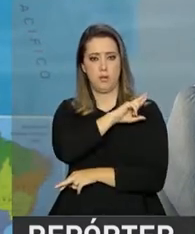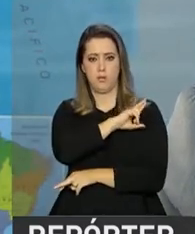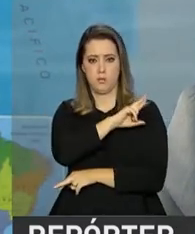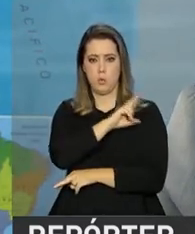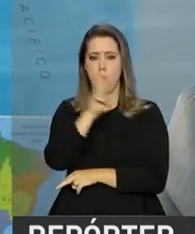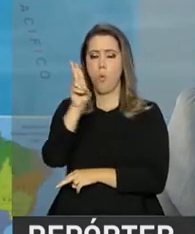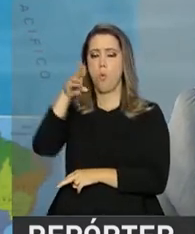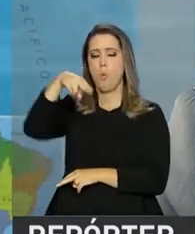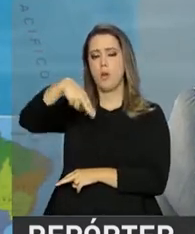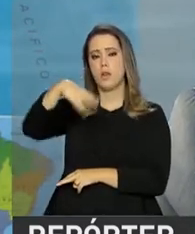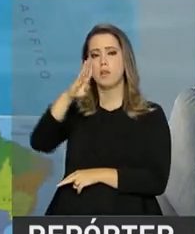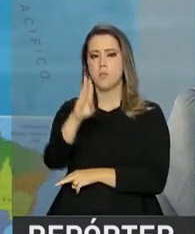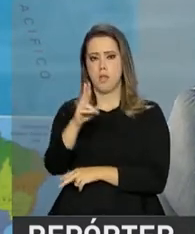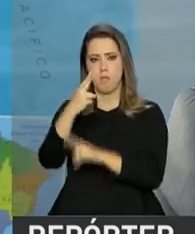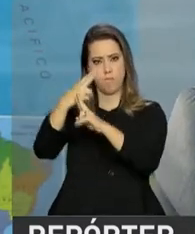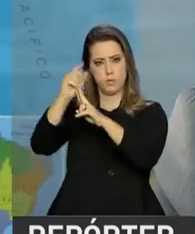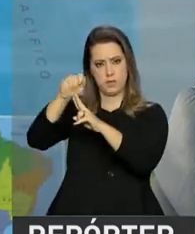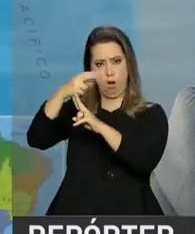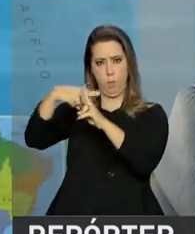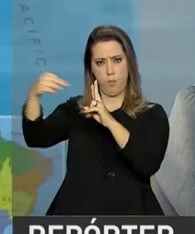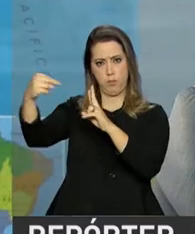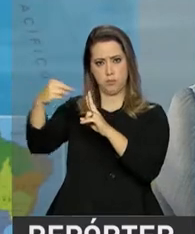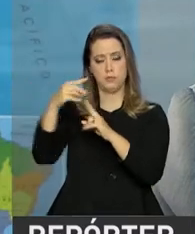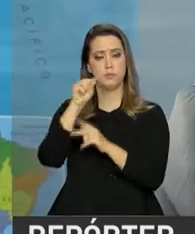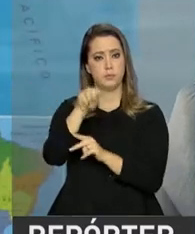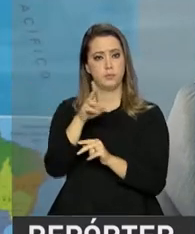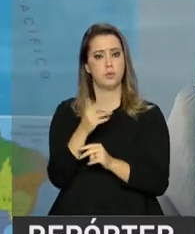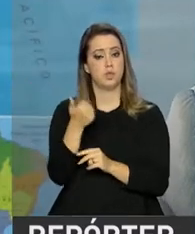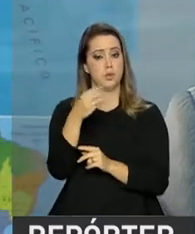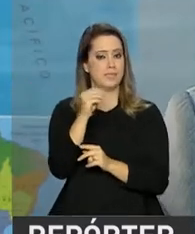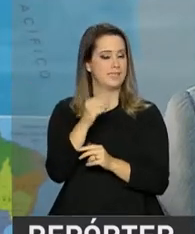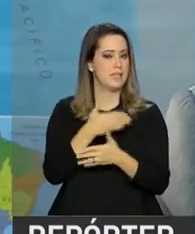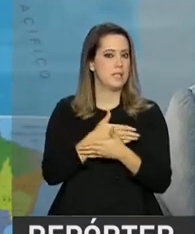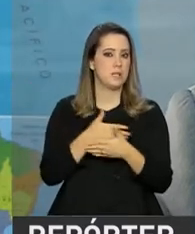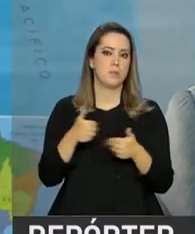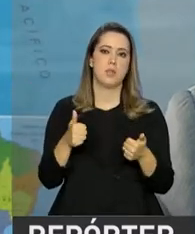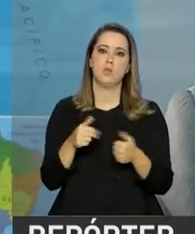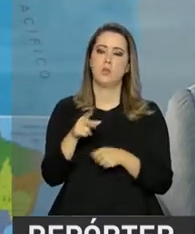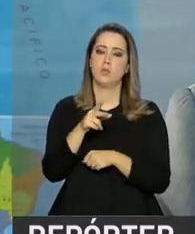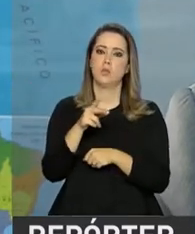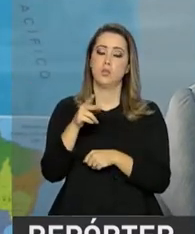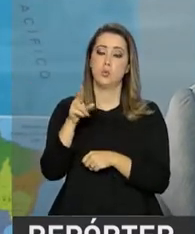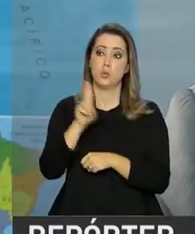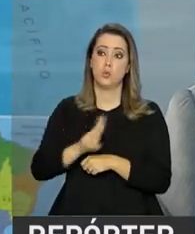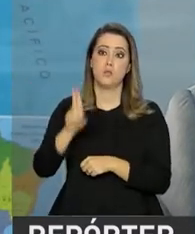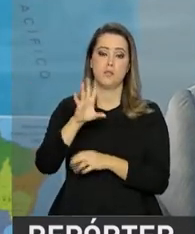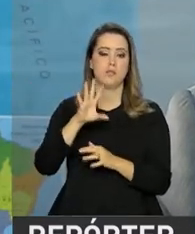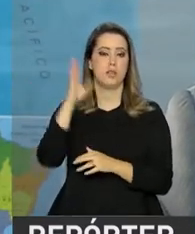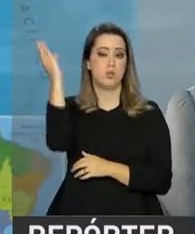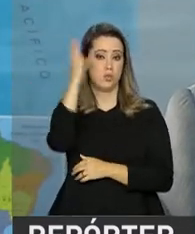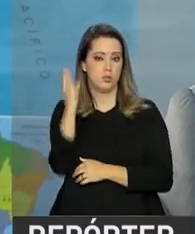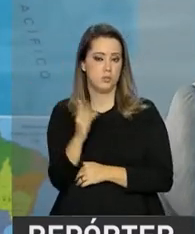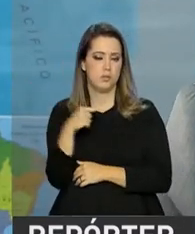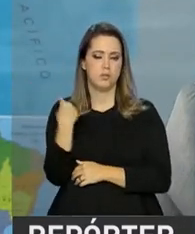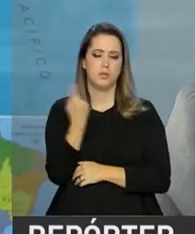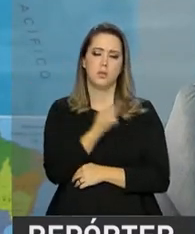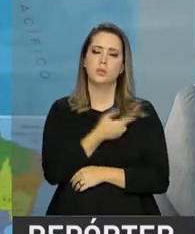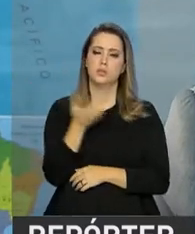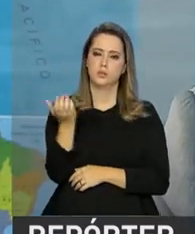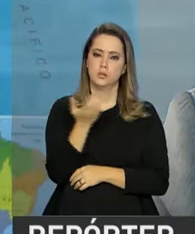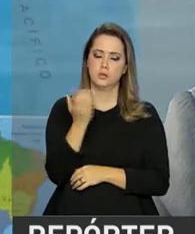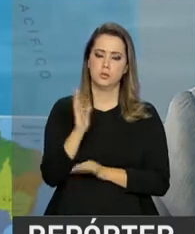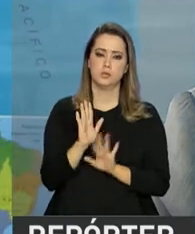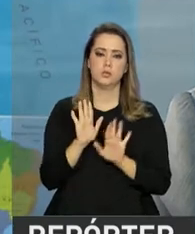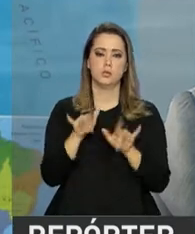conteúdos que ali estão sendo oferecidos, a UNB, uma das 10 melhores universidades do Brasil. Nós